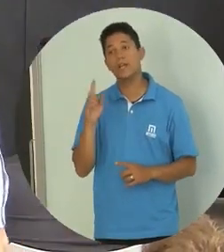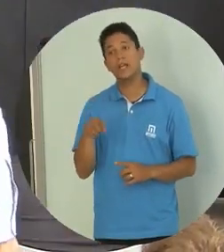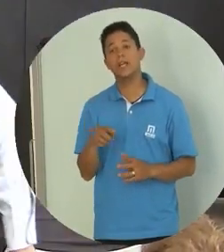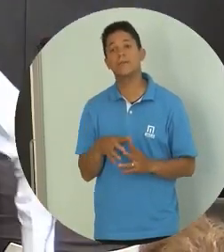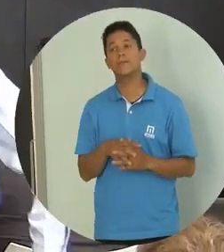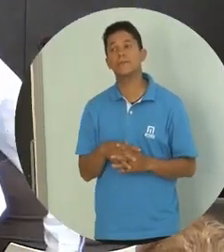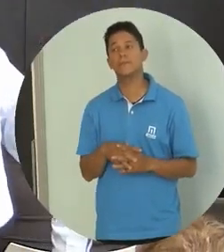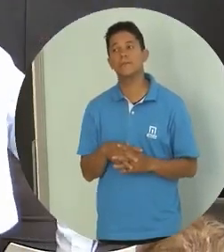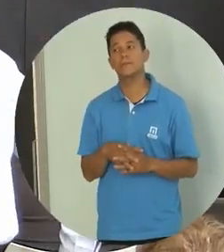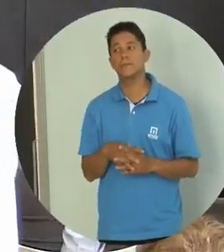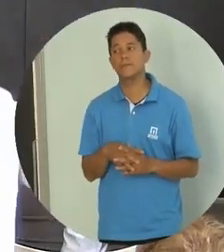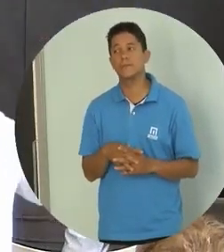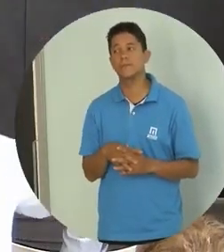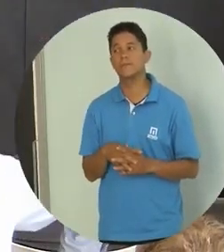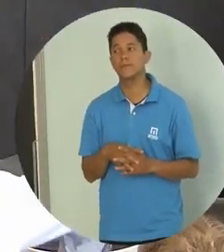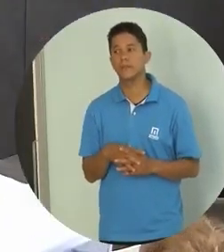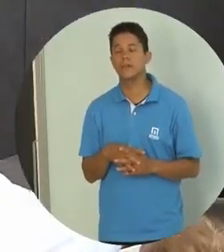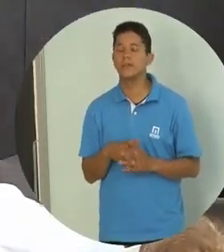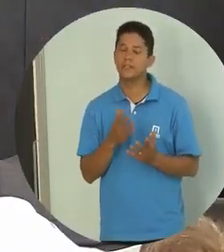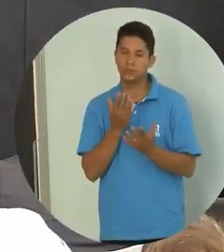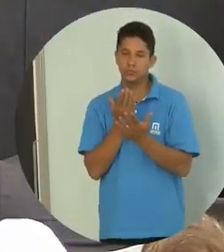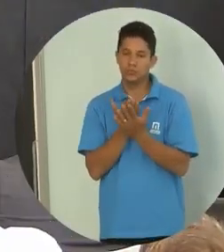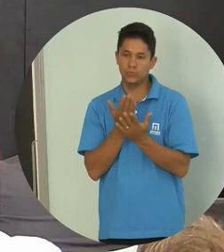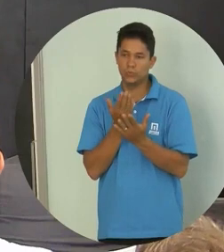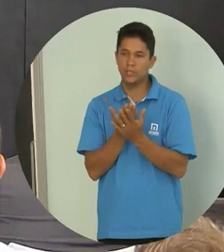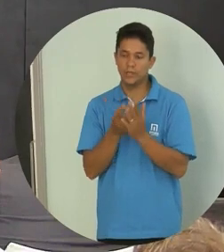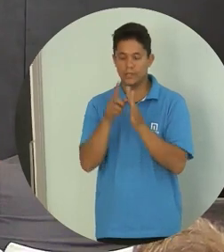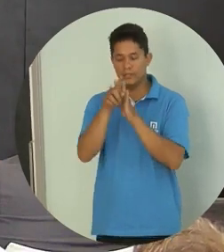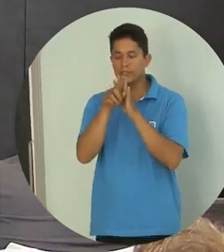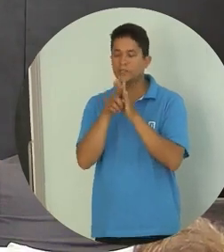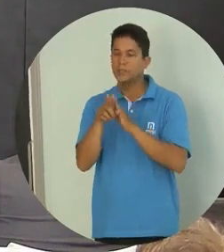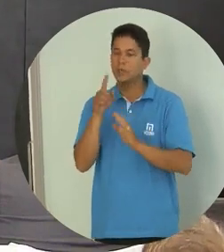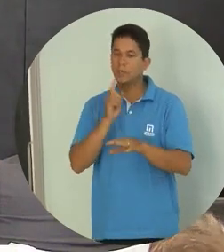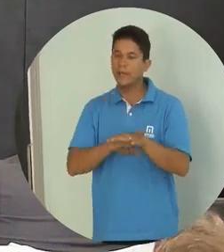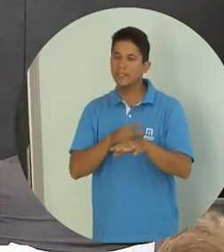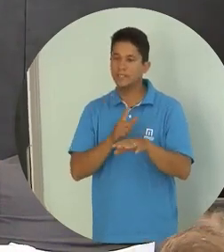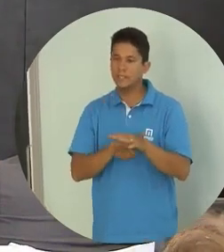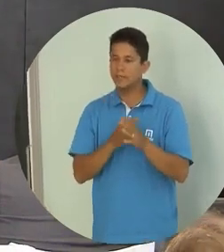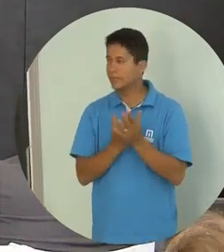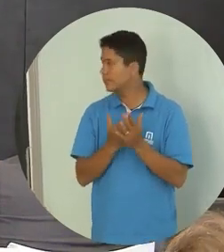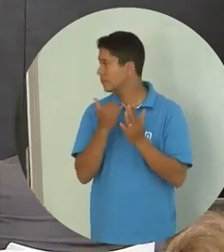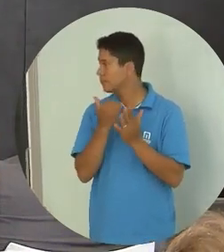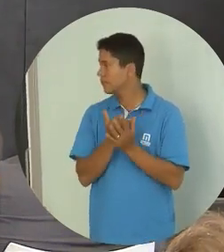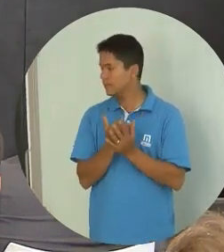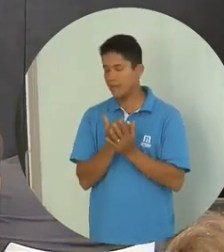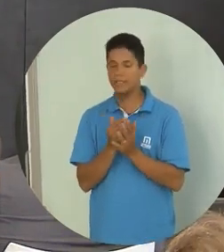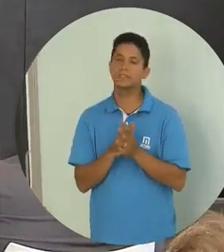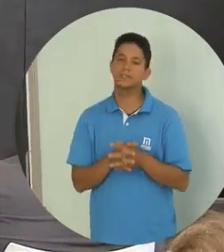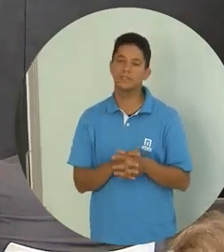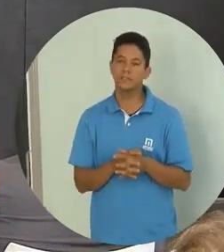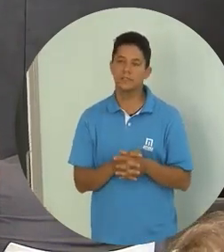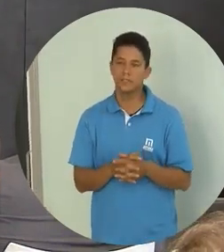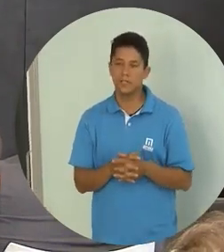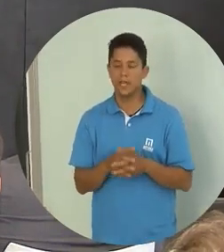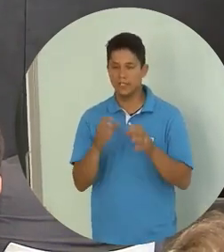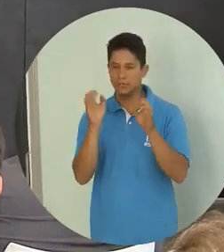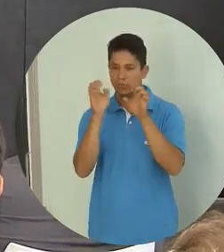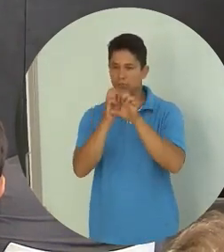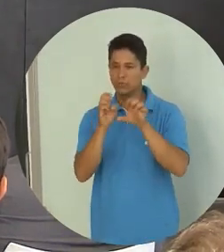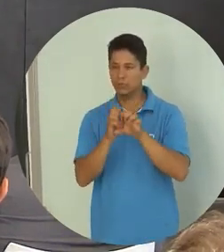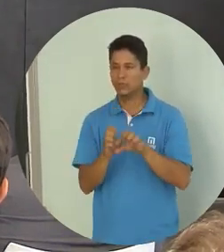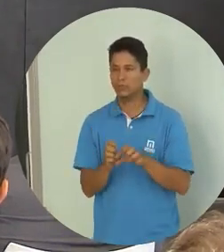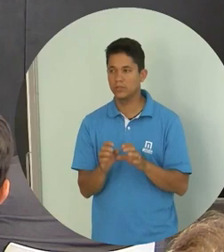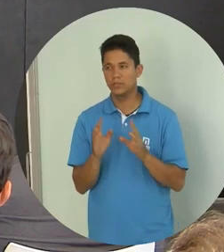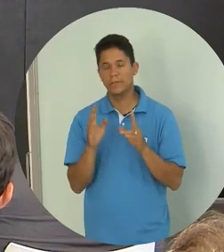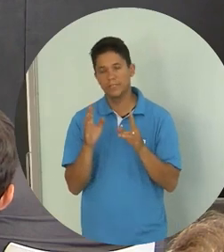das situações é estudar com mais tempo, exaustivamente, essa estrutura. Nem sempre, igual o